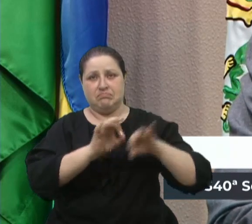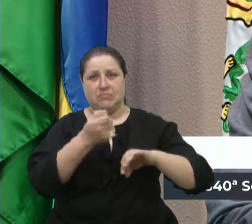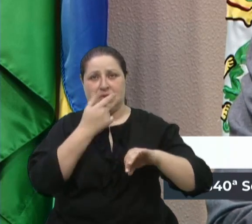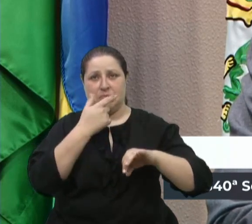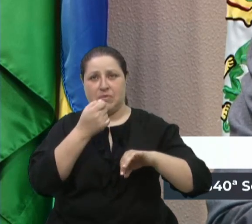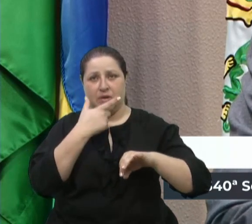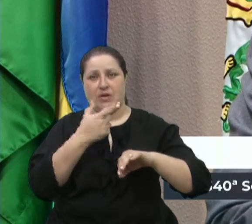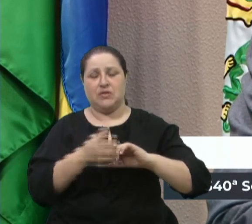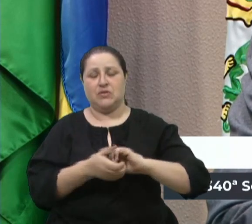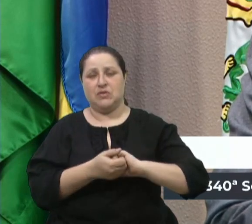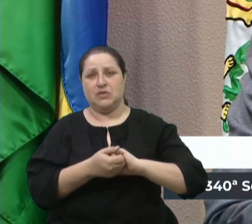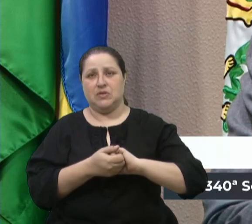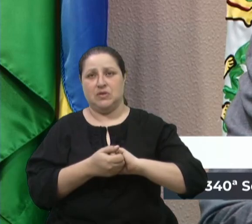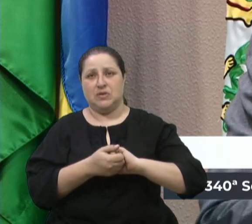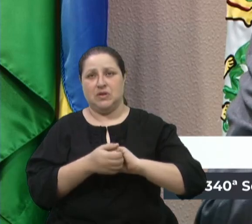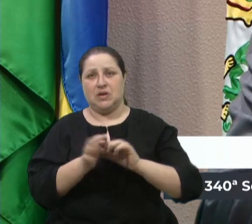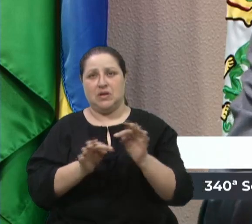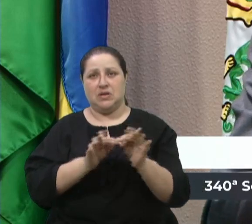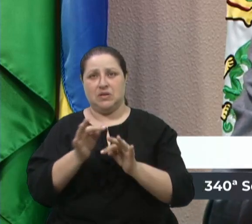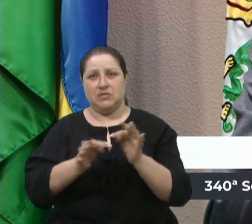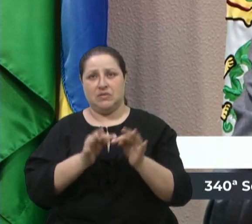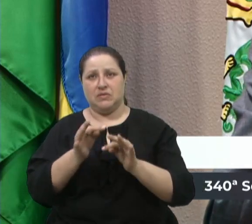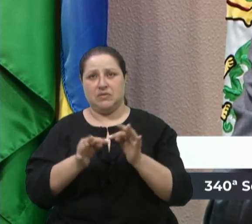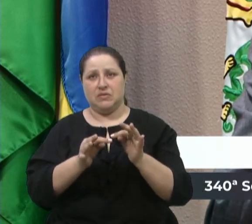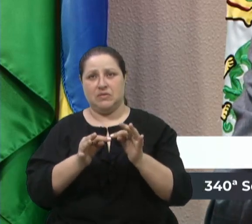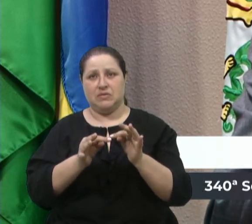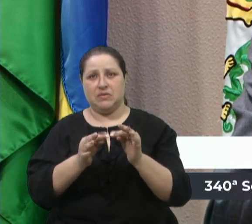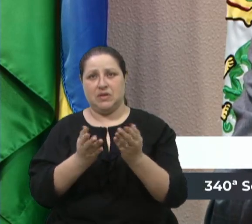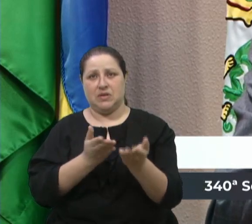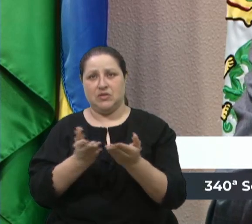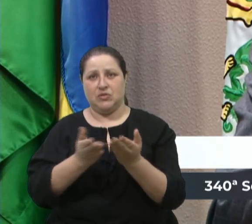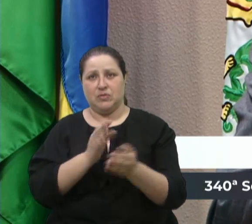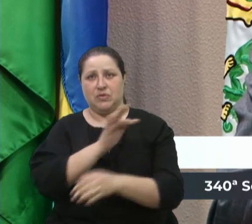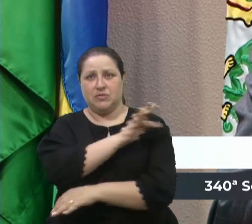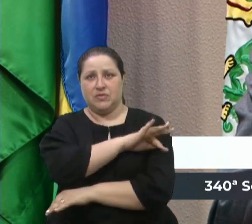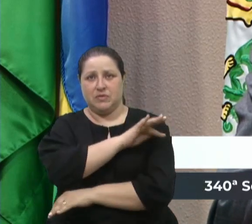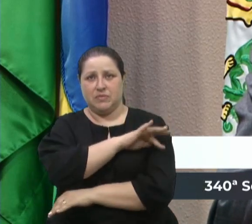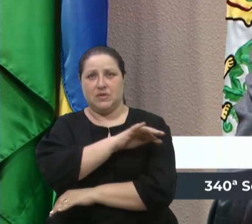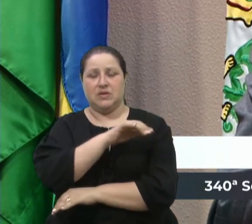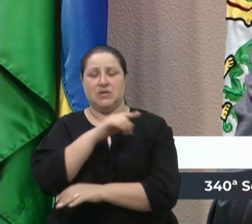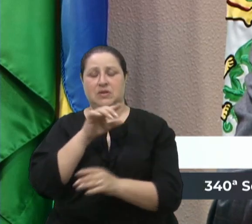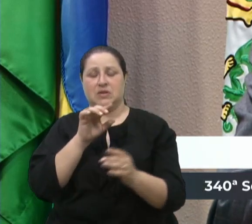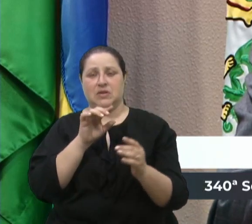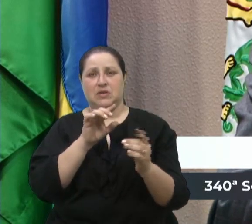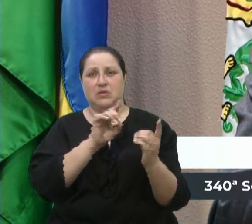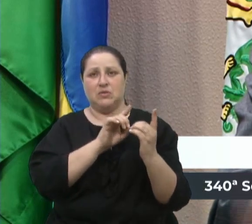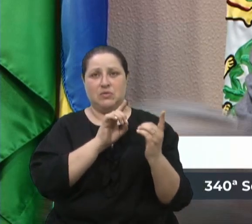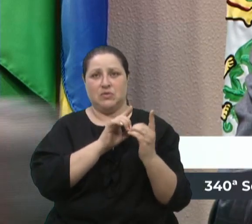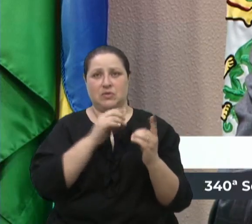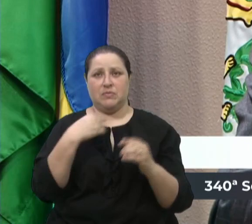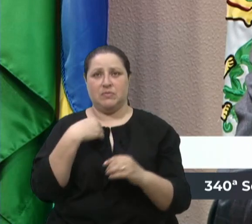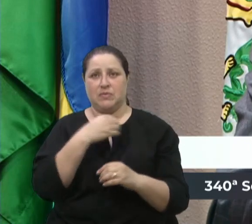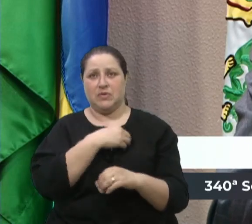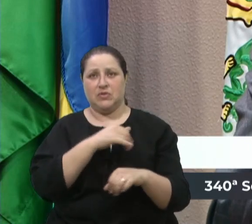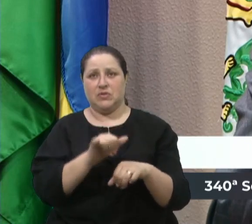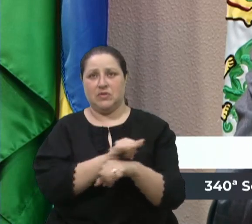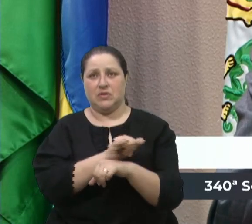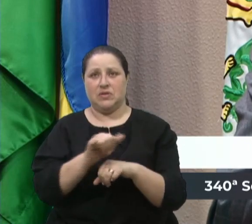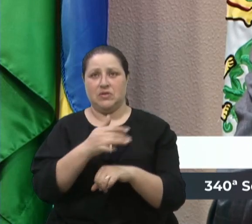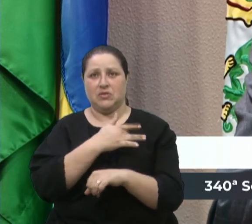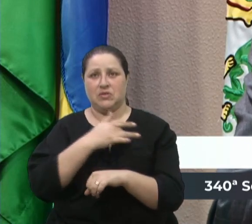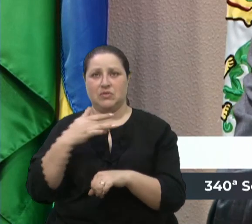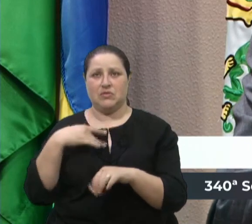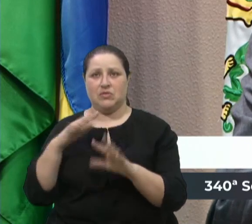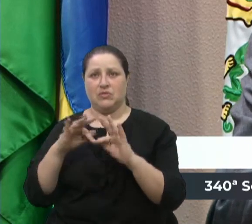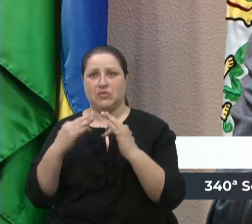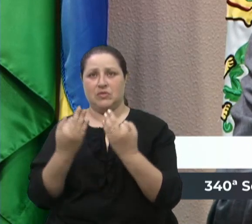farmácia, marcação de consultas, médico de estratégia de saúde da família para